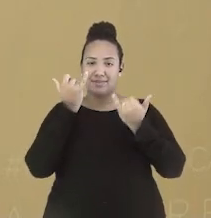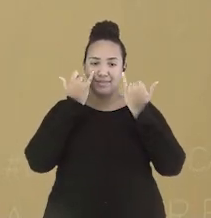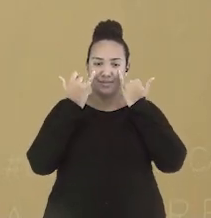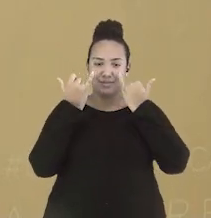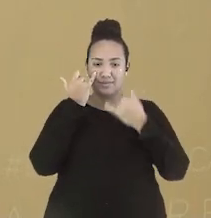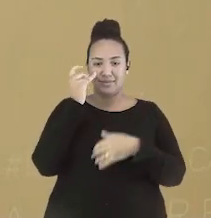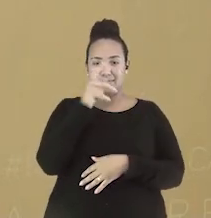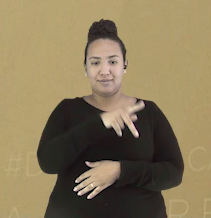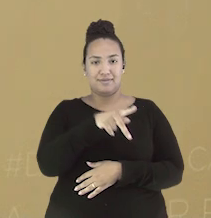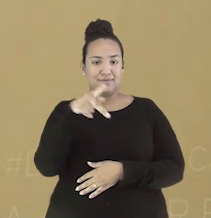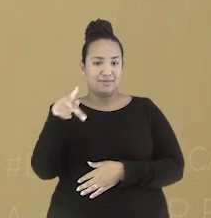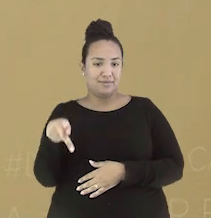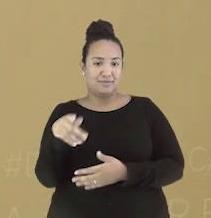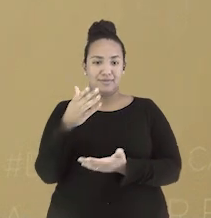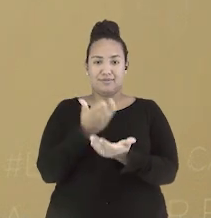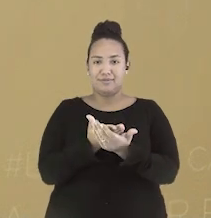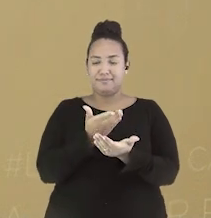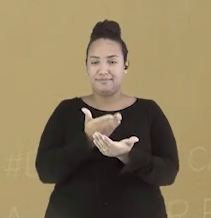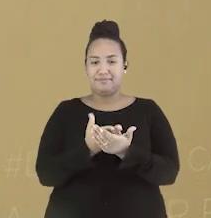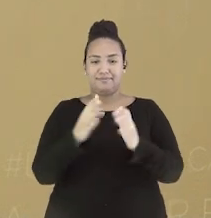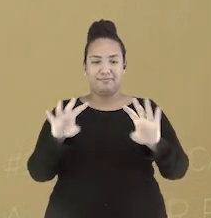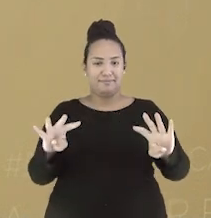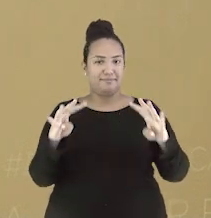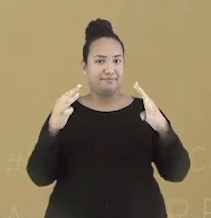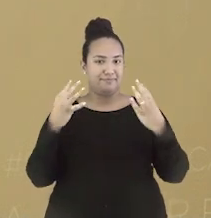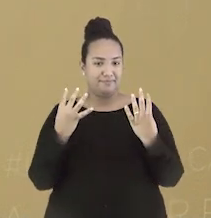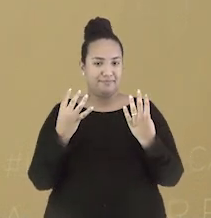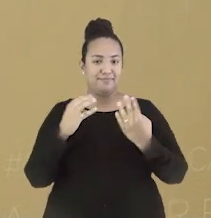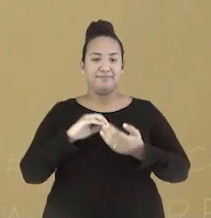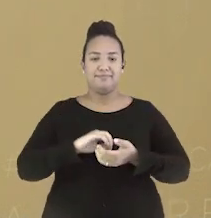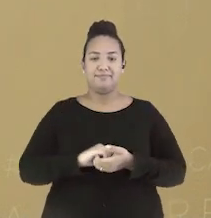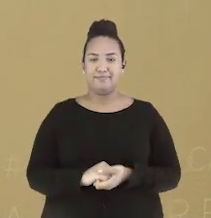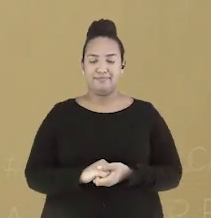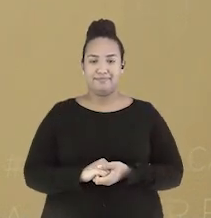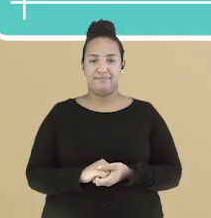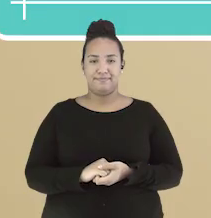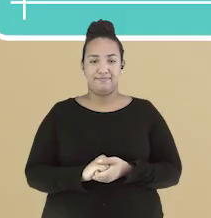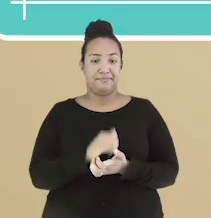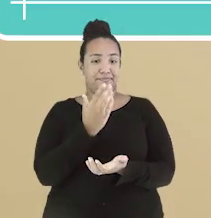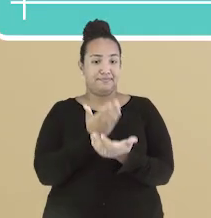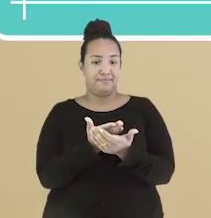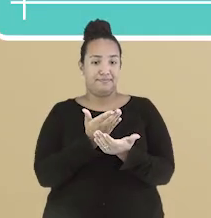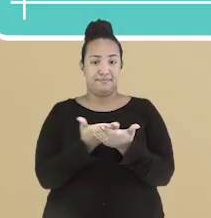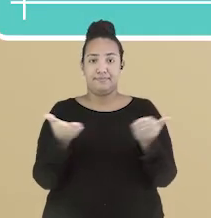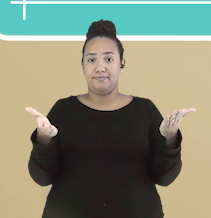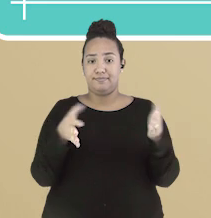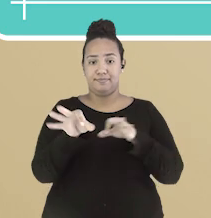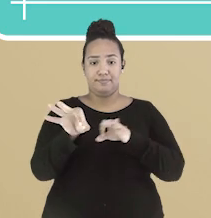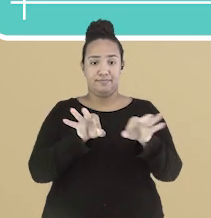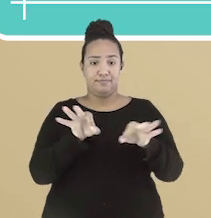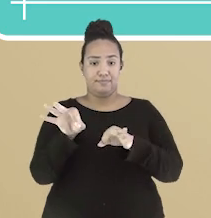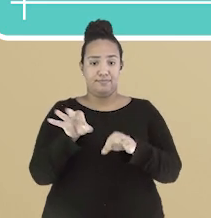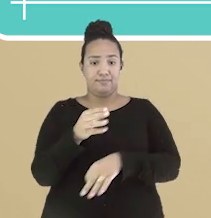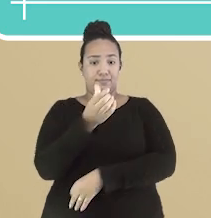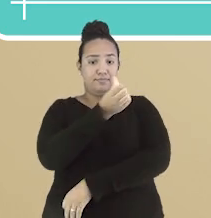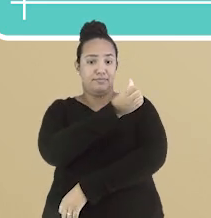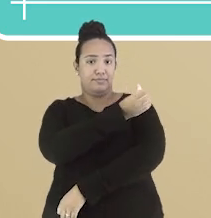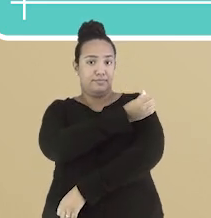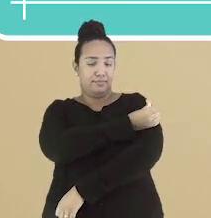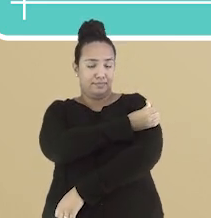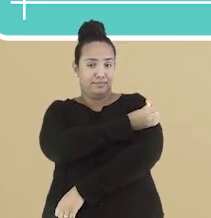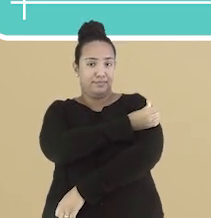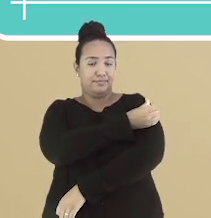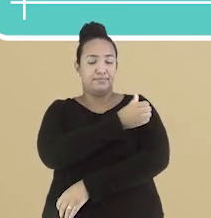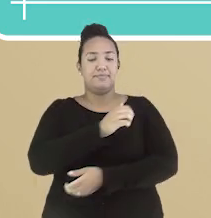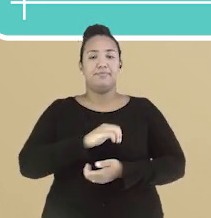algumas informações aos professores e às professoras que estiverem nos acompanhando. Essa aula foi planejada para o 6º ano